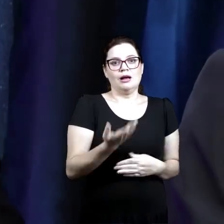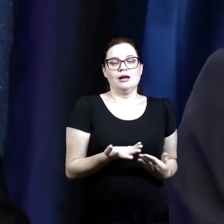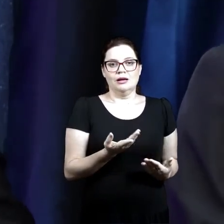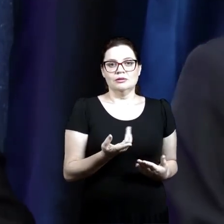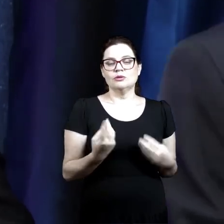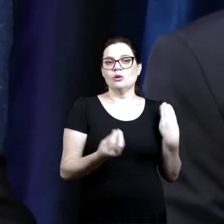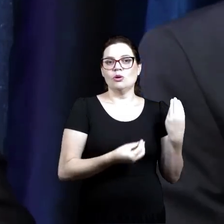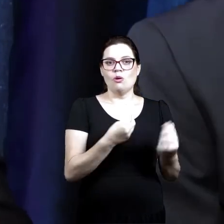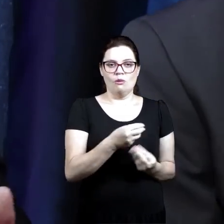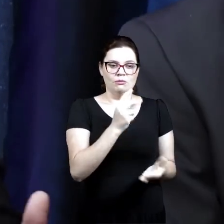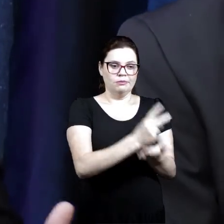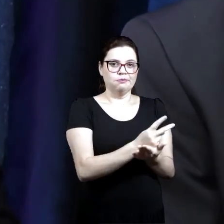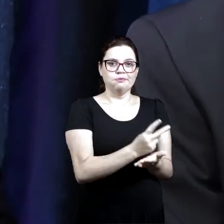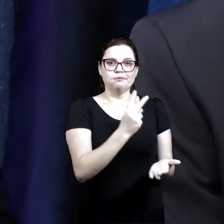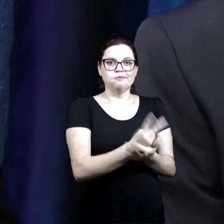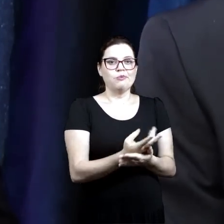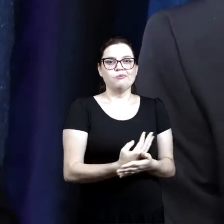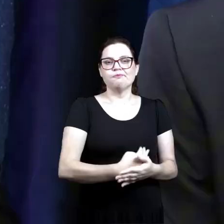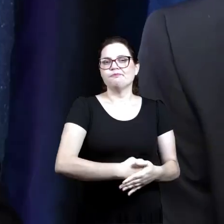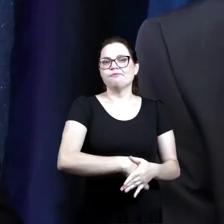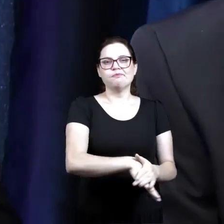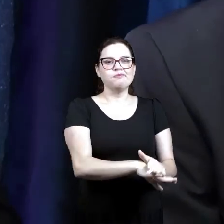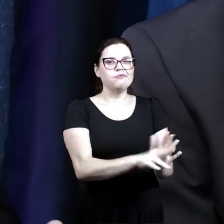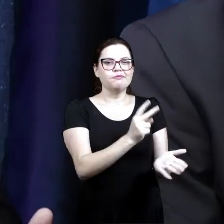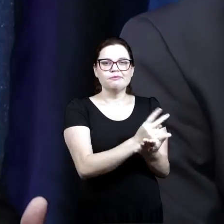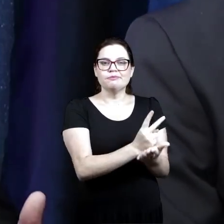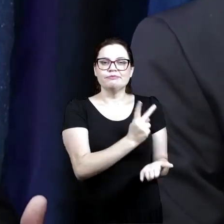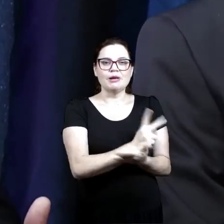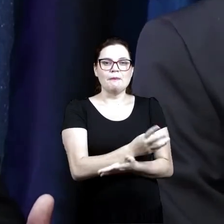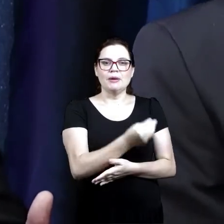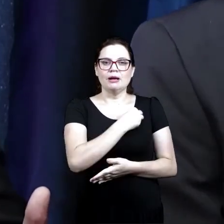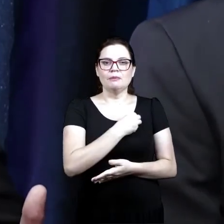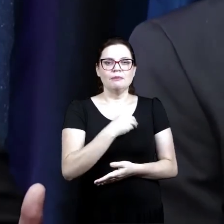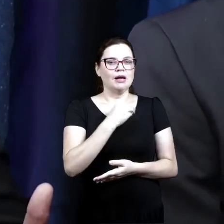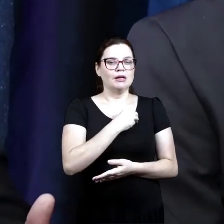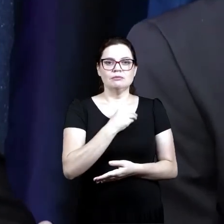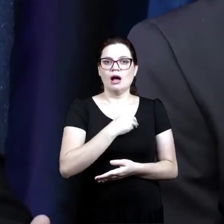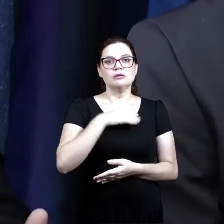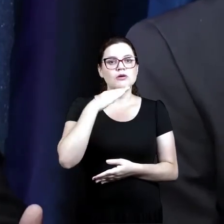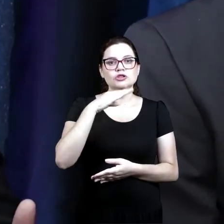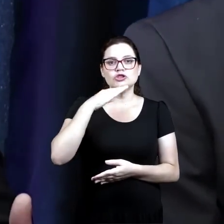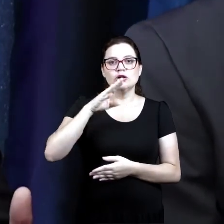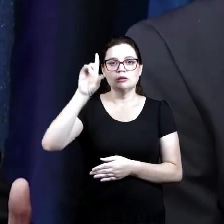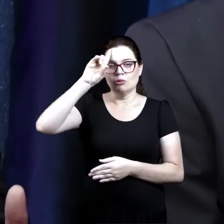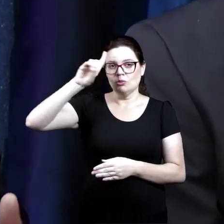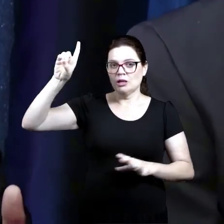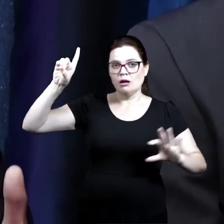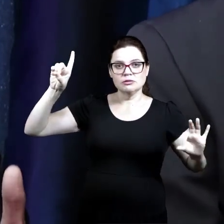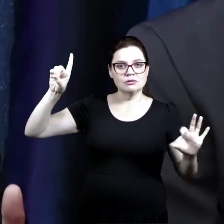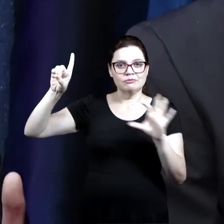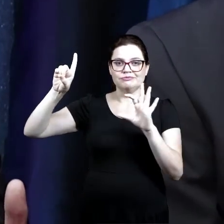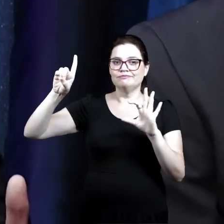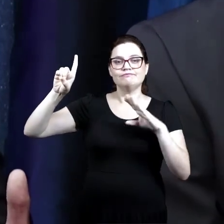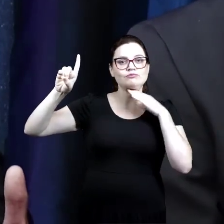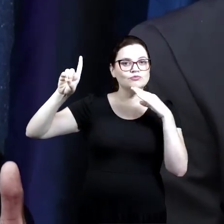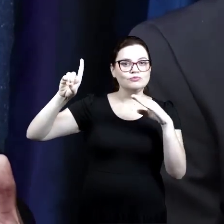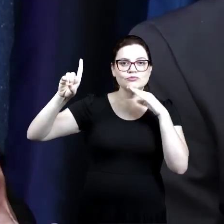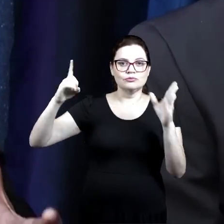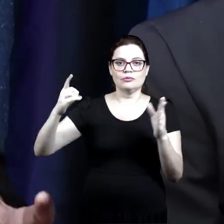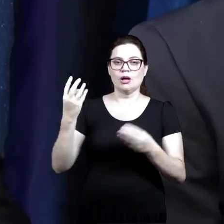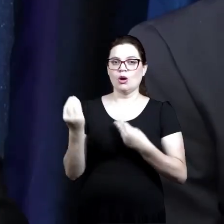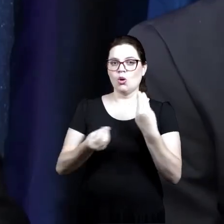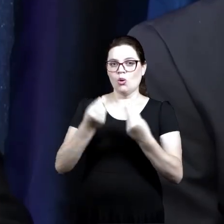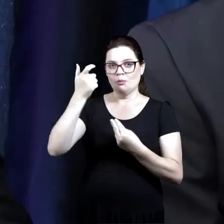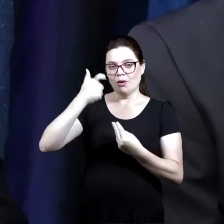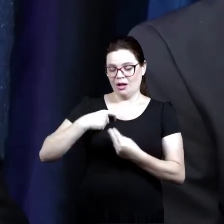Deus vivendo com os velhos costumes, né? Não há como viver a salvação ainda dentro daquilo que